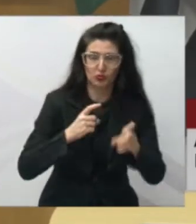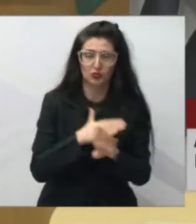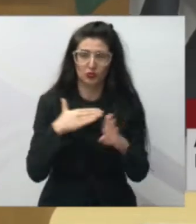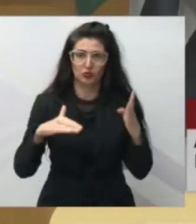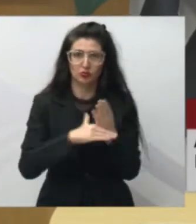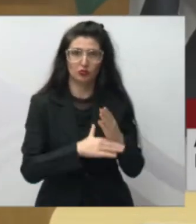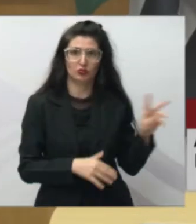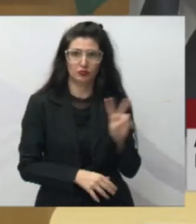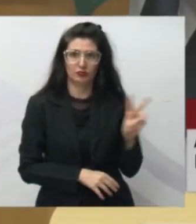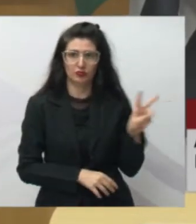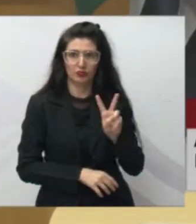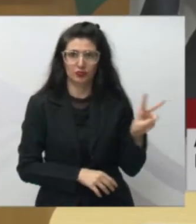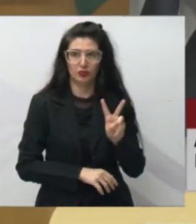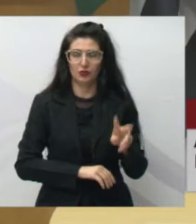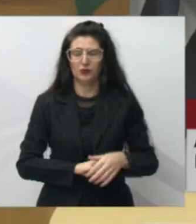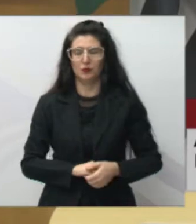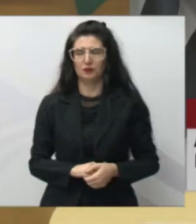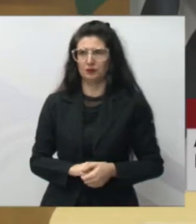vereadores para